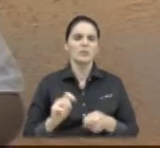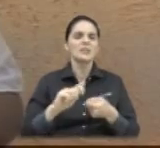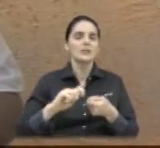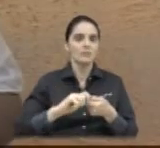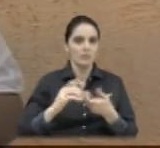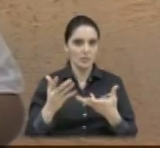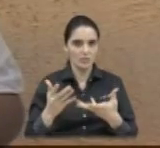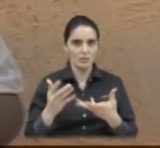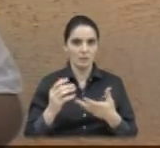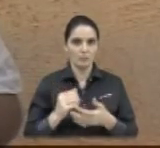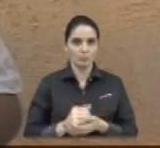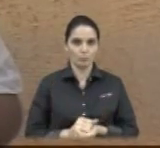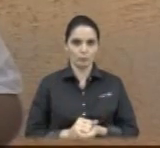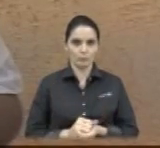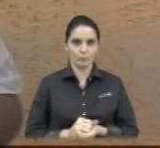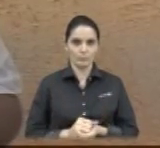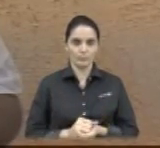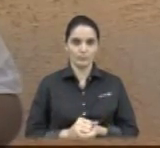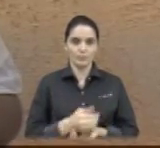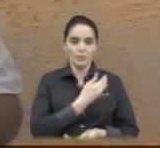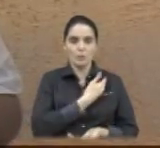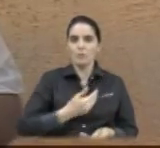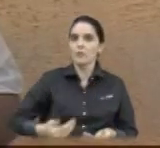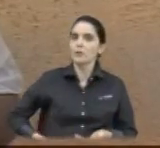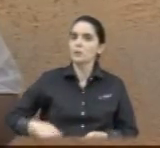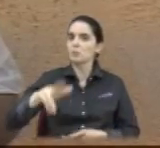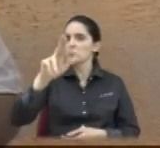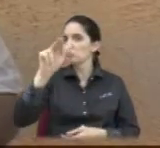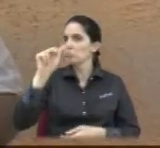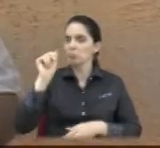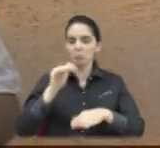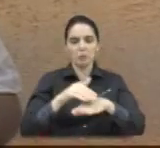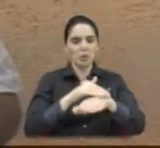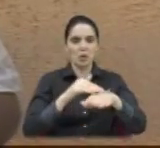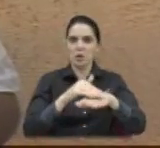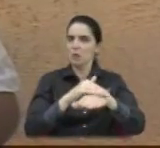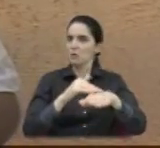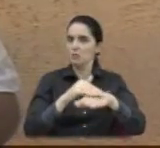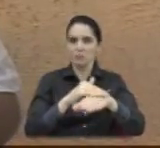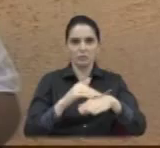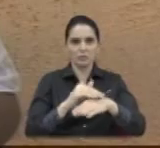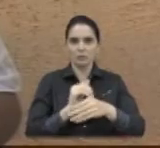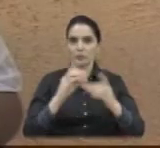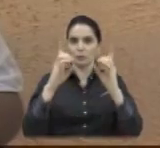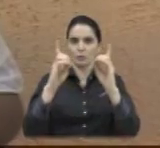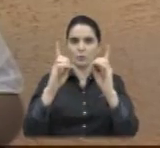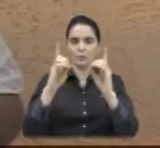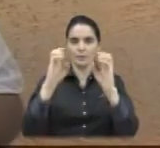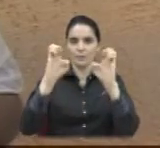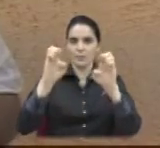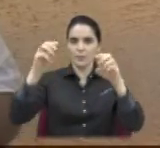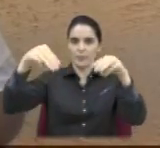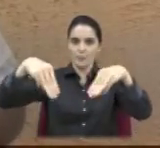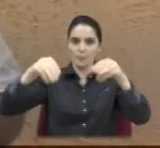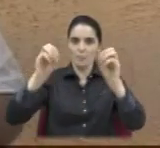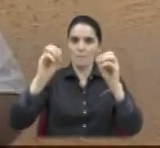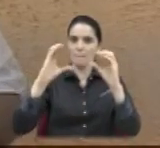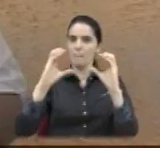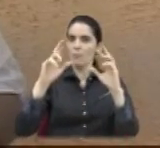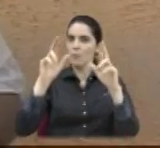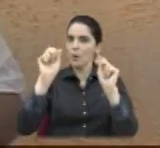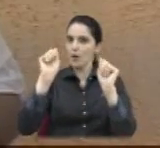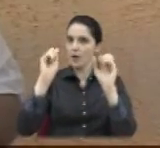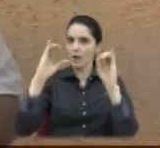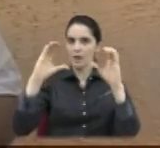ao que nunca precisou pelo diálogo diálogo democrático nunca exemplo disso foi ao